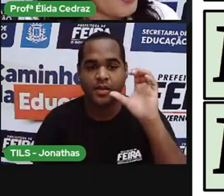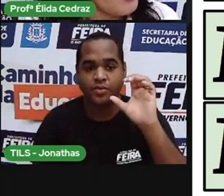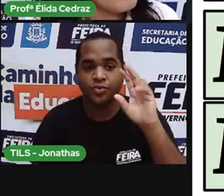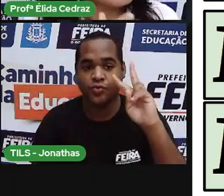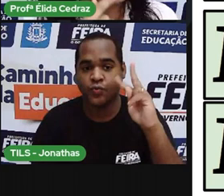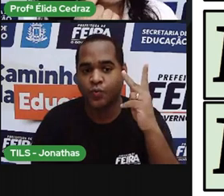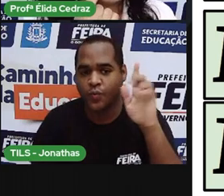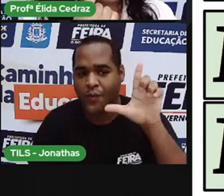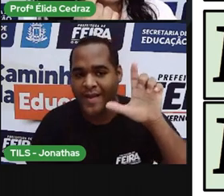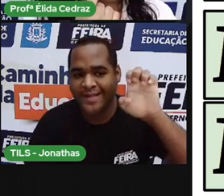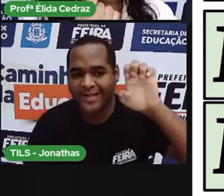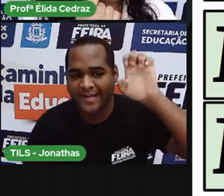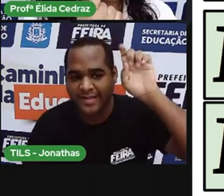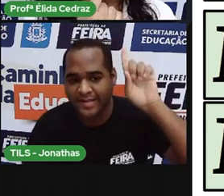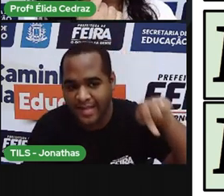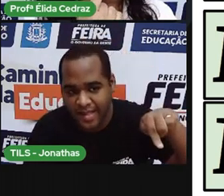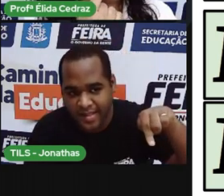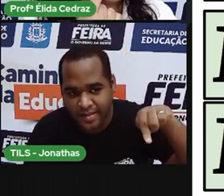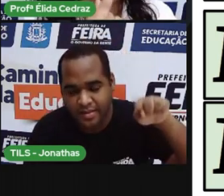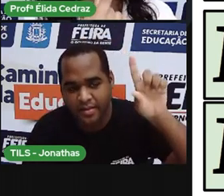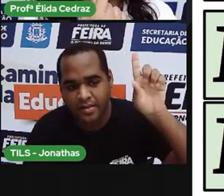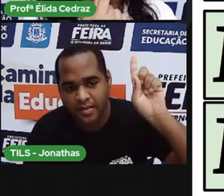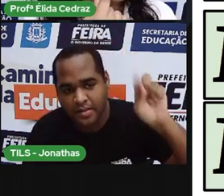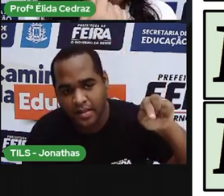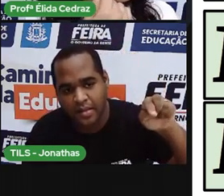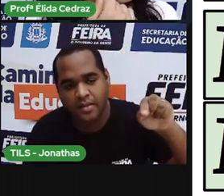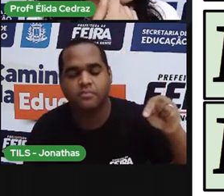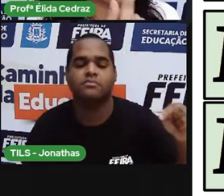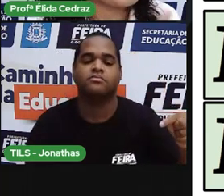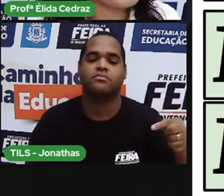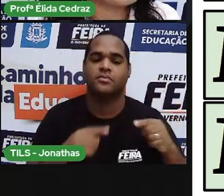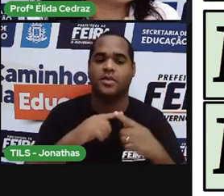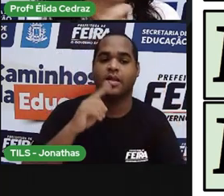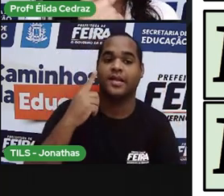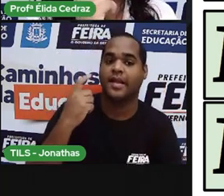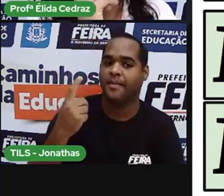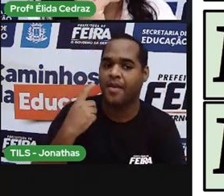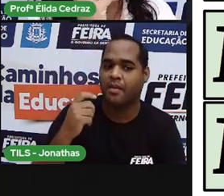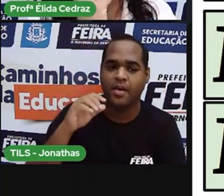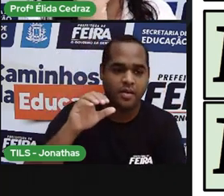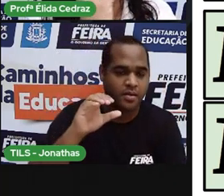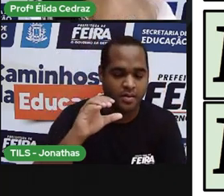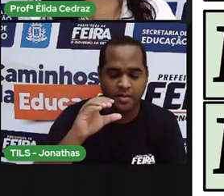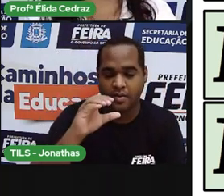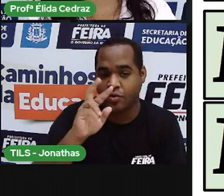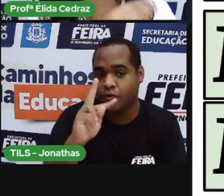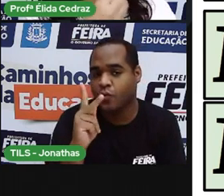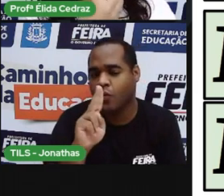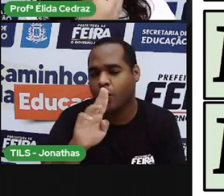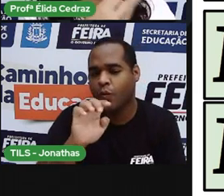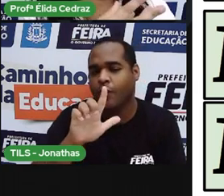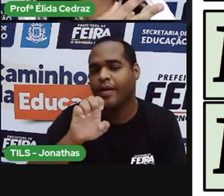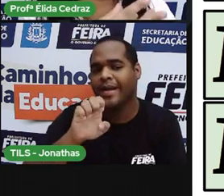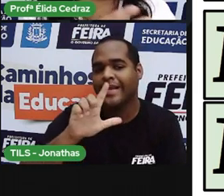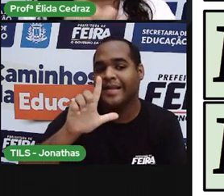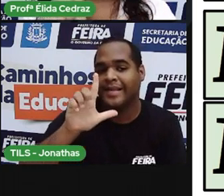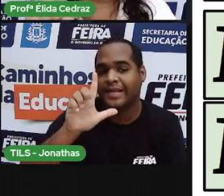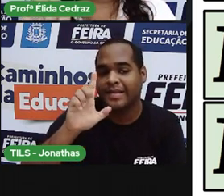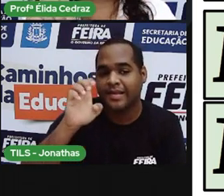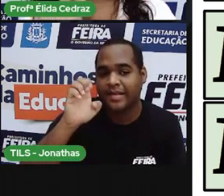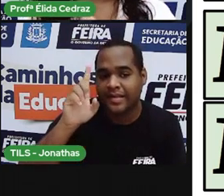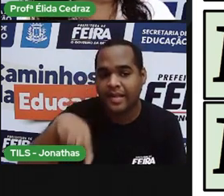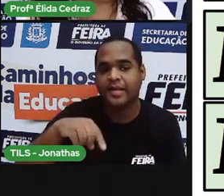Chulé, ó, a boca, o som do E. Chulé. O som é bem aberto, você tem que abrir mais a